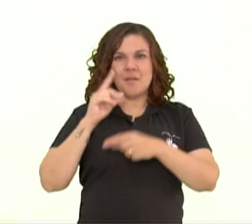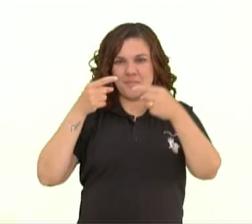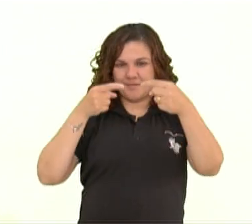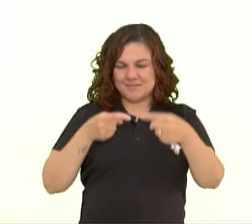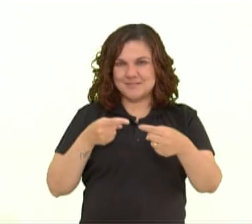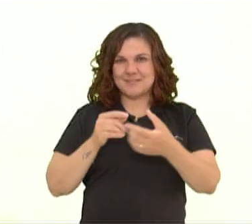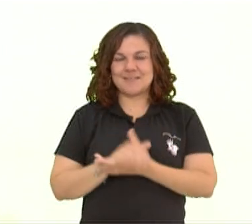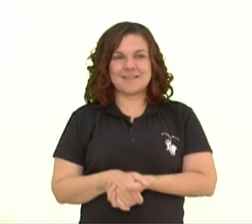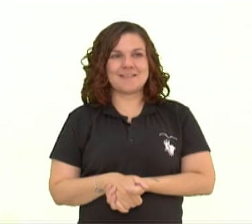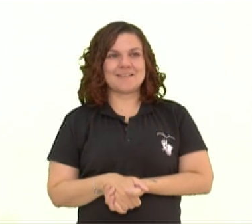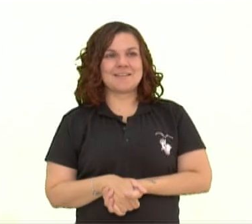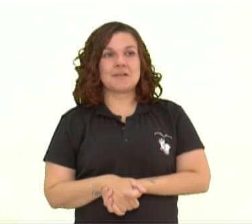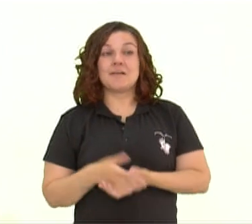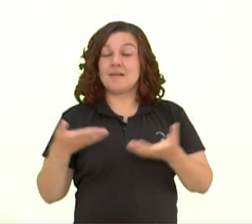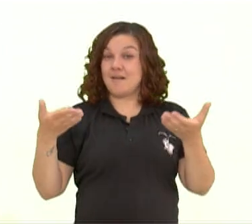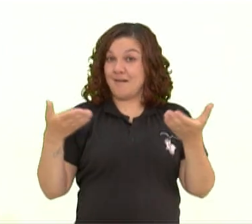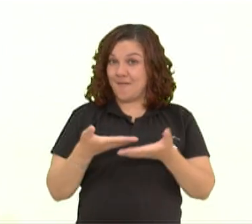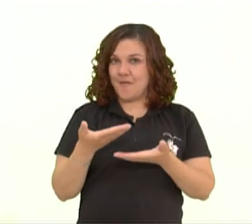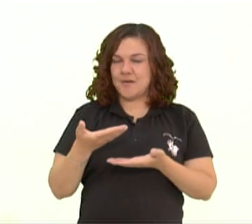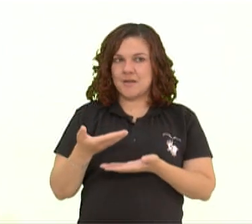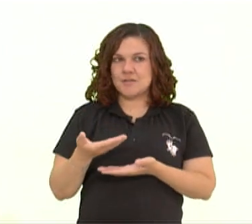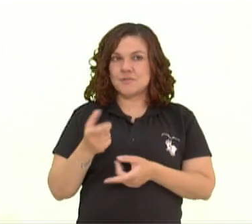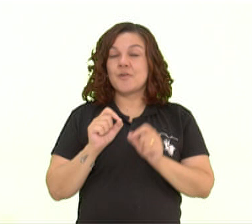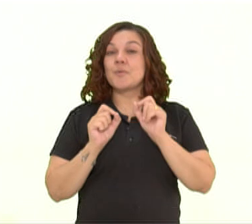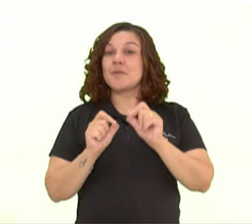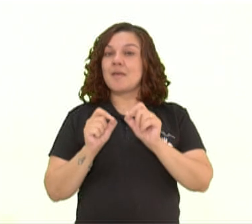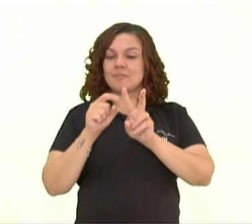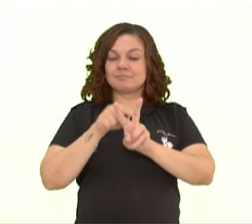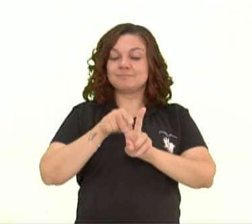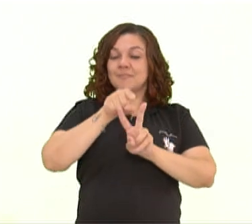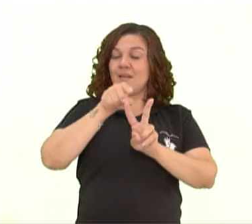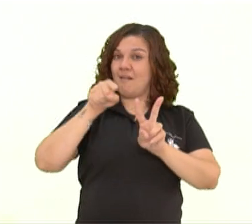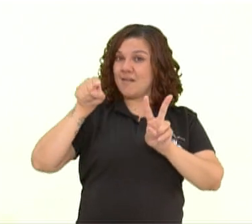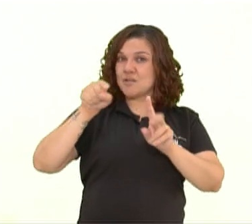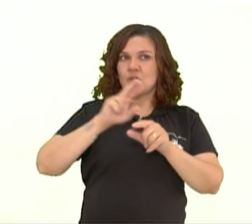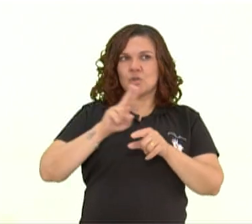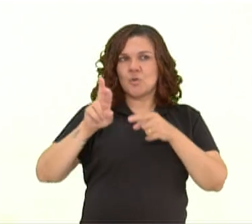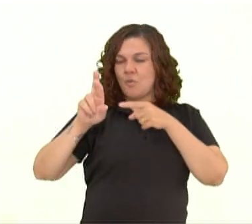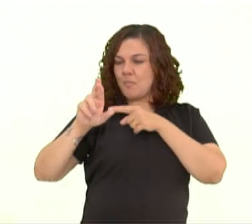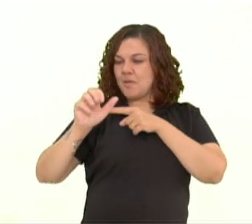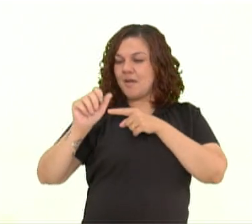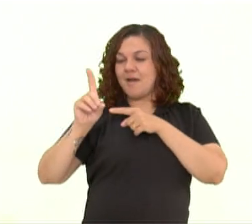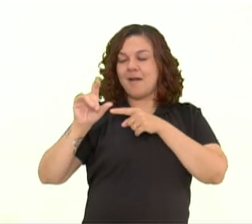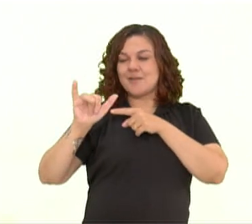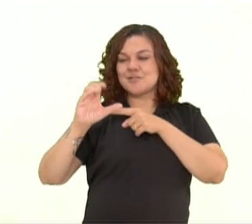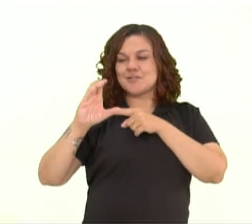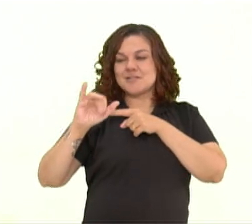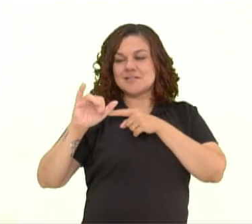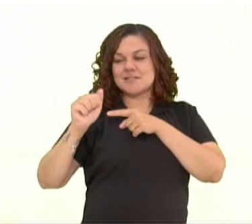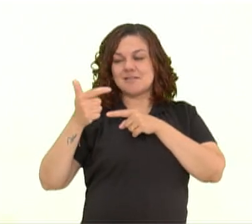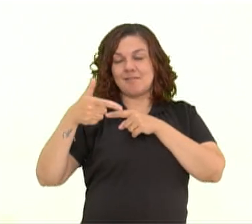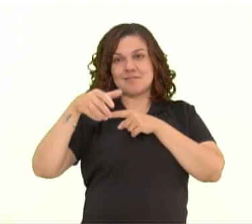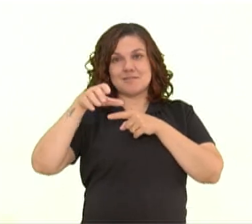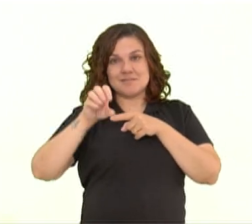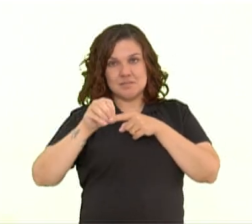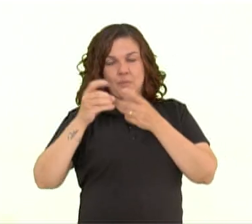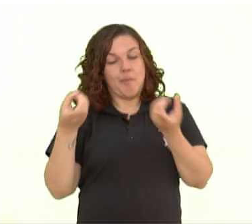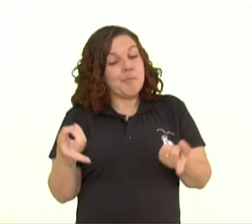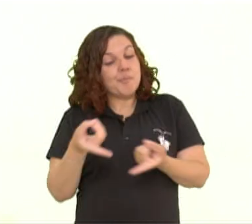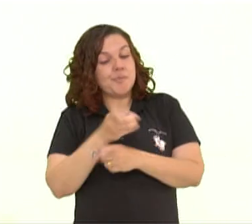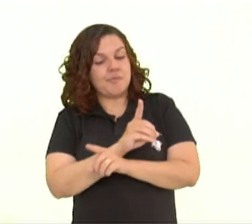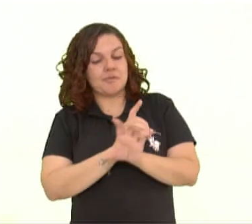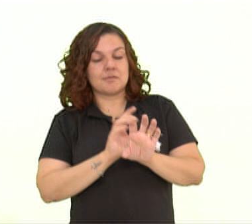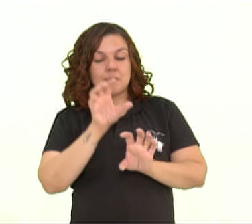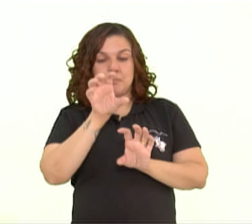desafio aquela expressão. E hoje nós vamos trabalhar com a radiciação. O que que é radiciação? É a operação inversa. Tá? Da